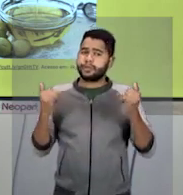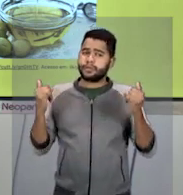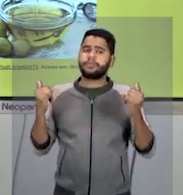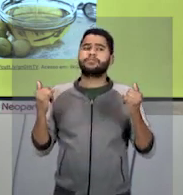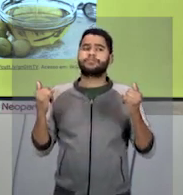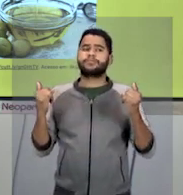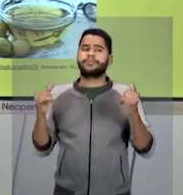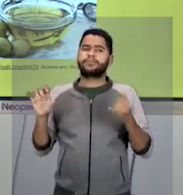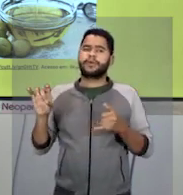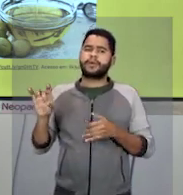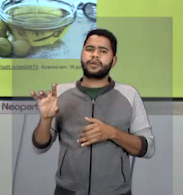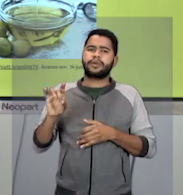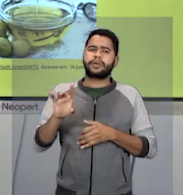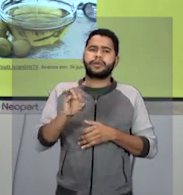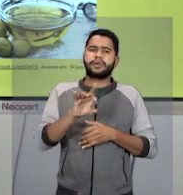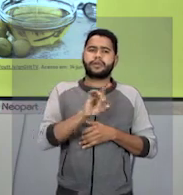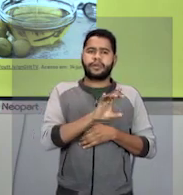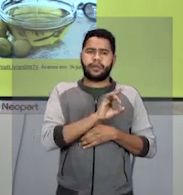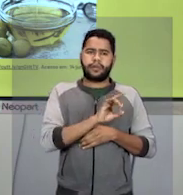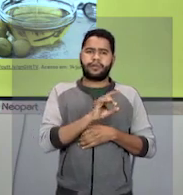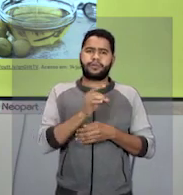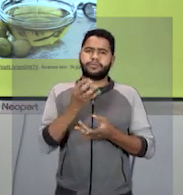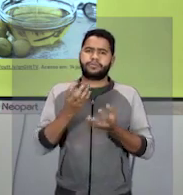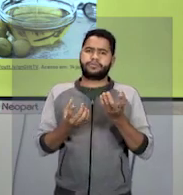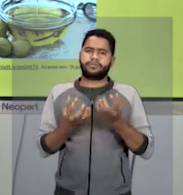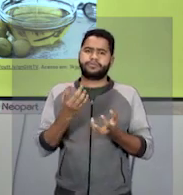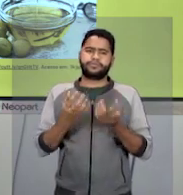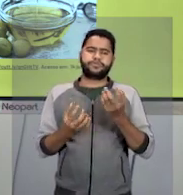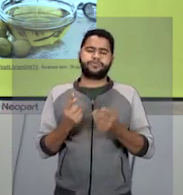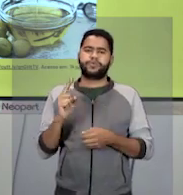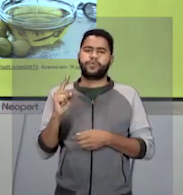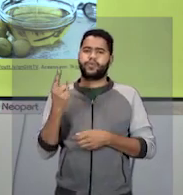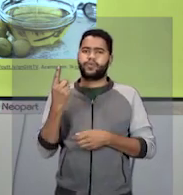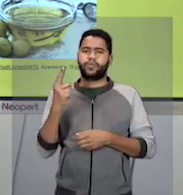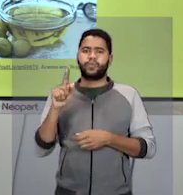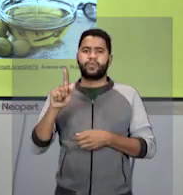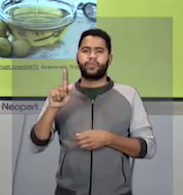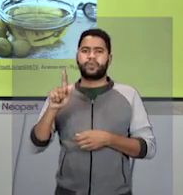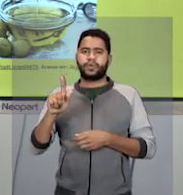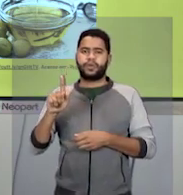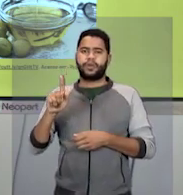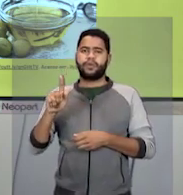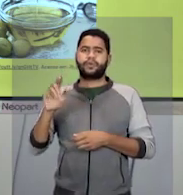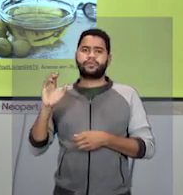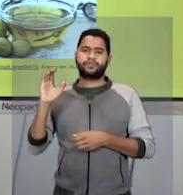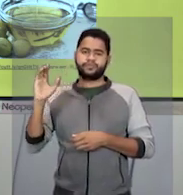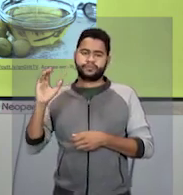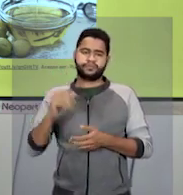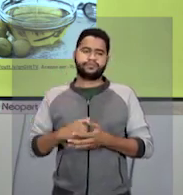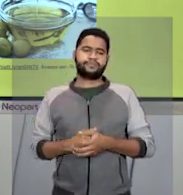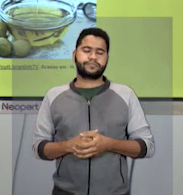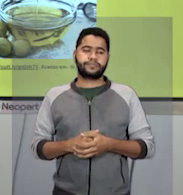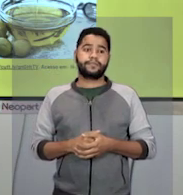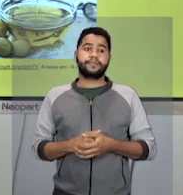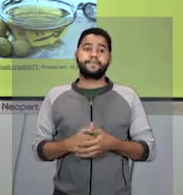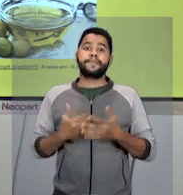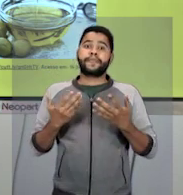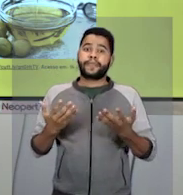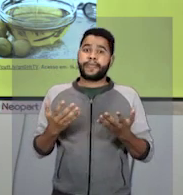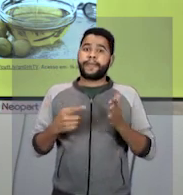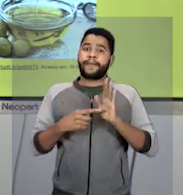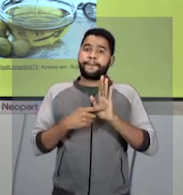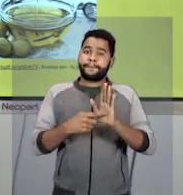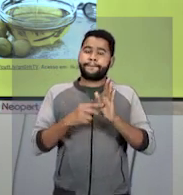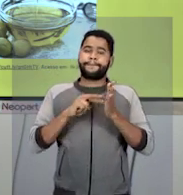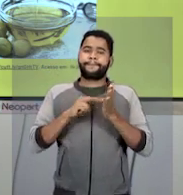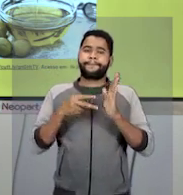para cada grama aquecer um único grau Celsius. Então, essa é a